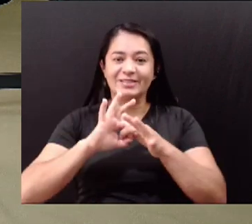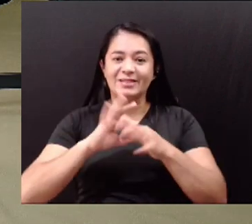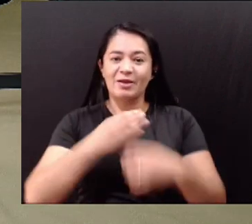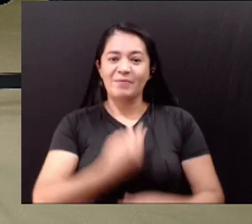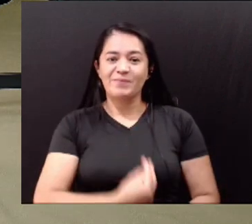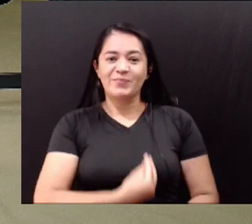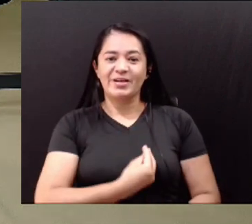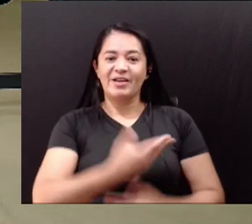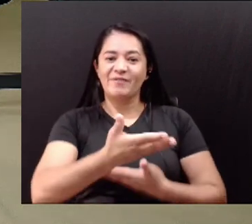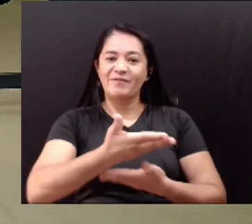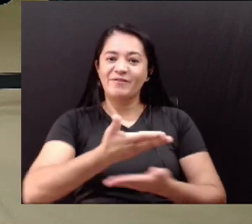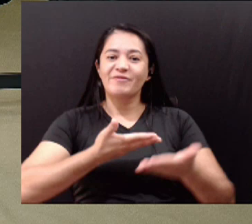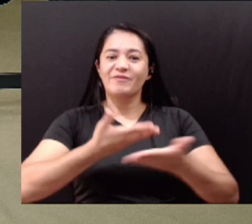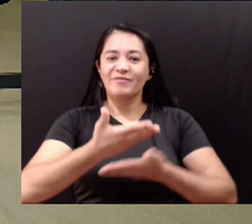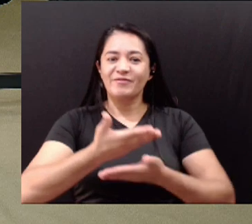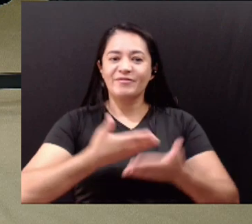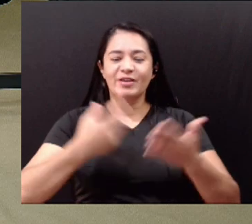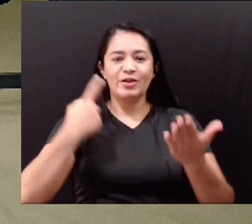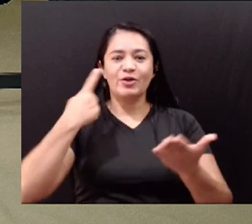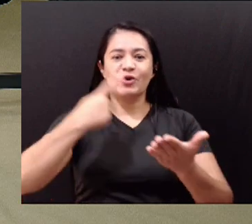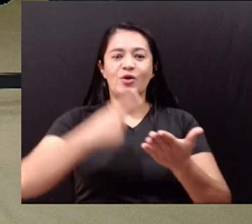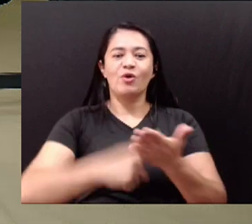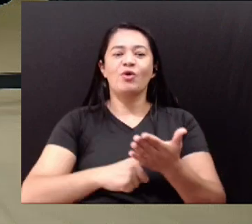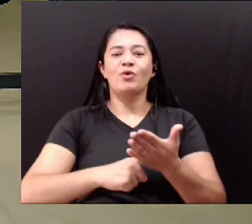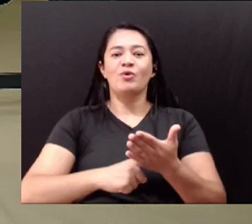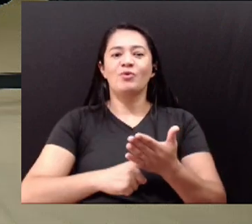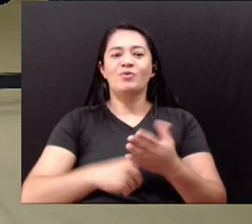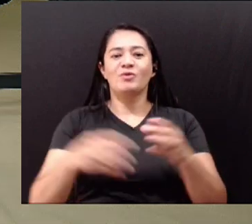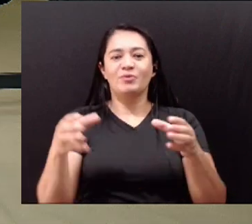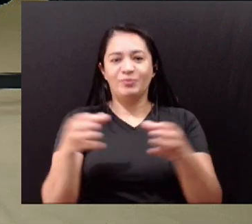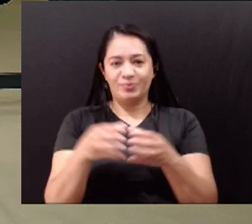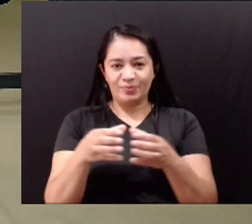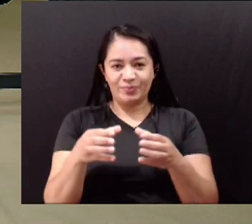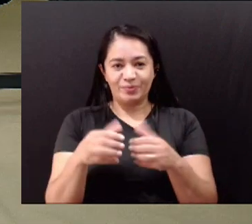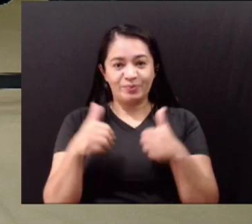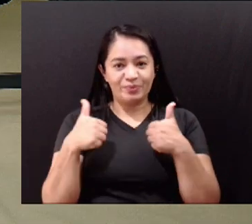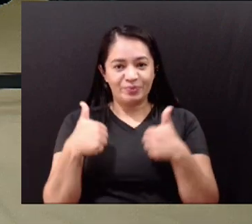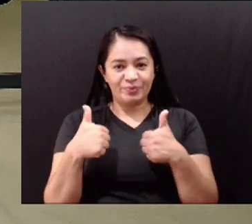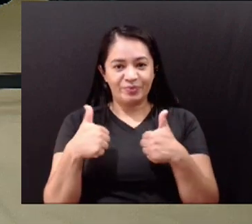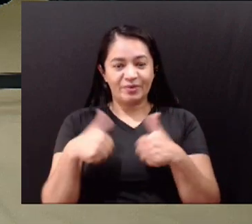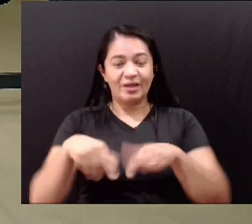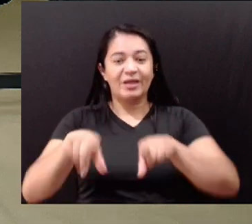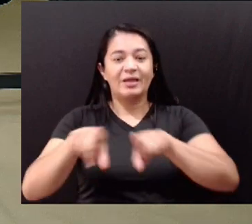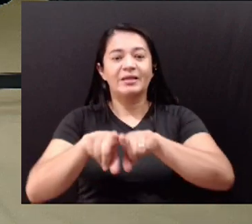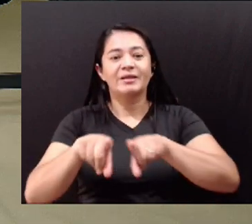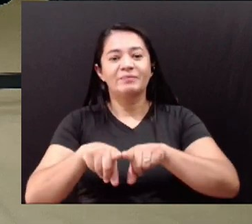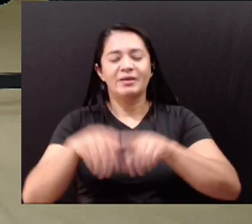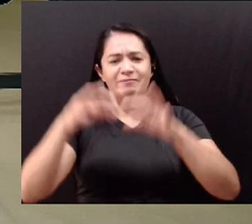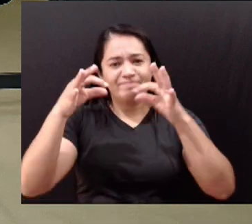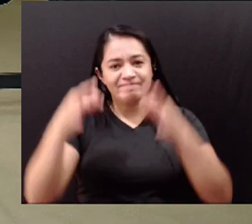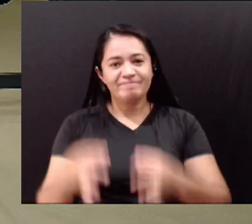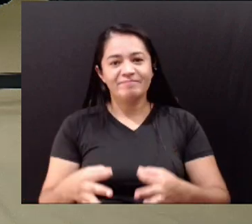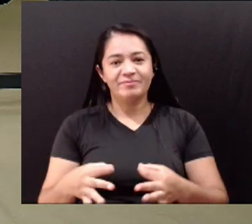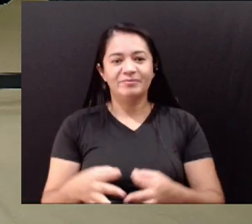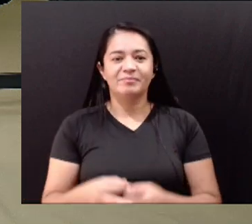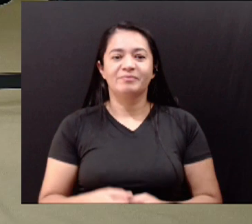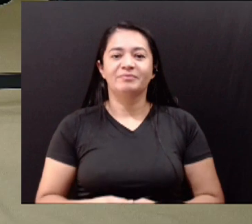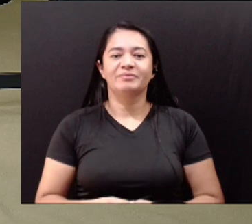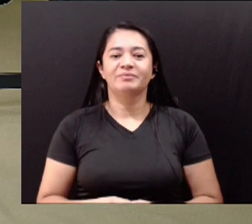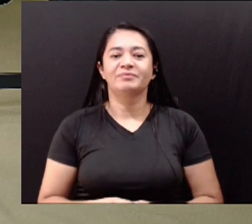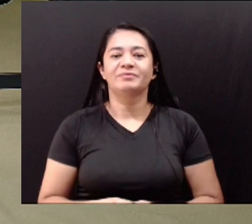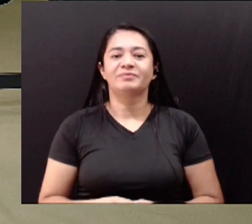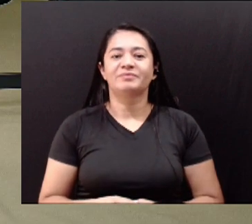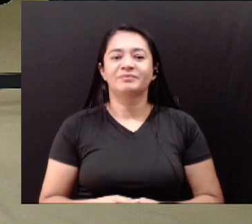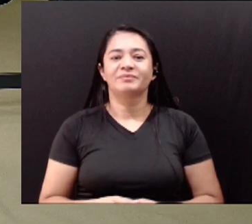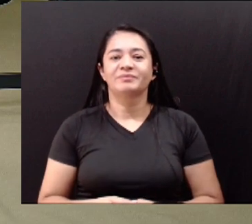aquele compromisso com o coletivo, né? E isso também traz a assertividade daquela questão